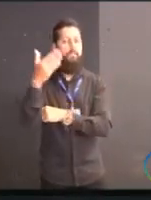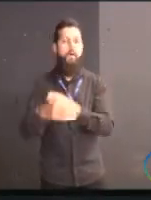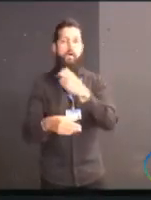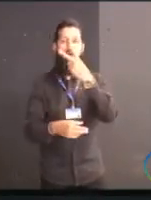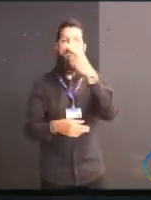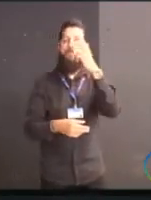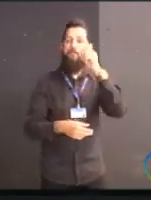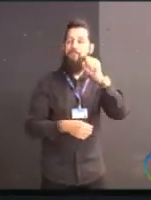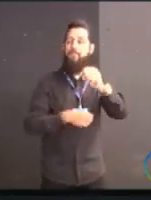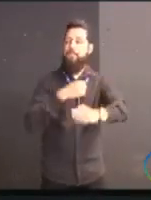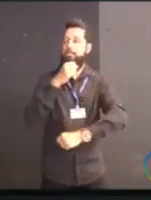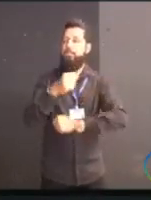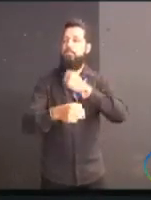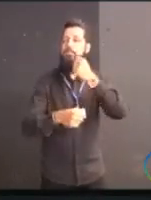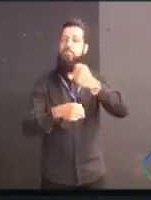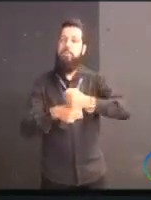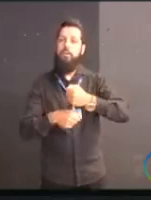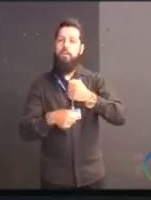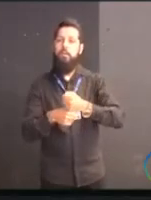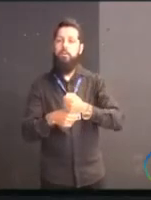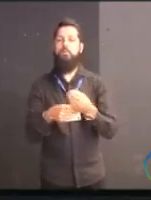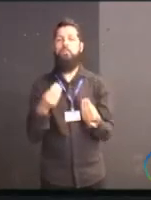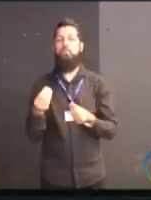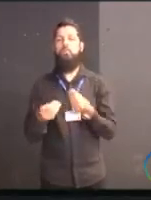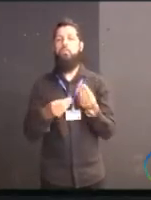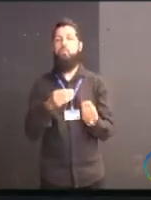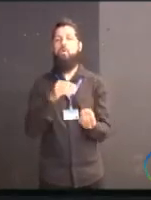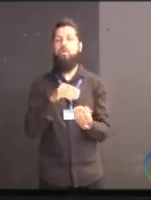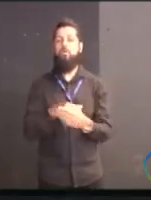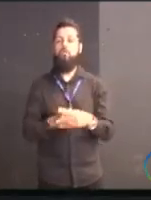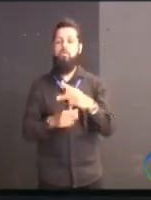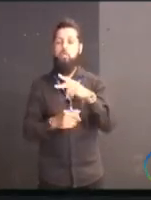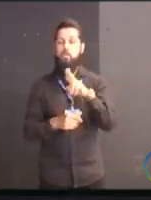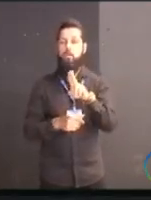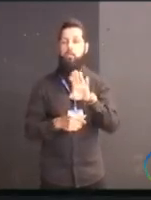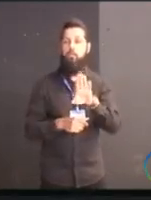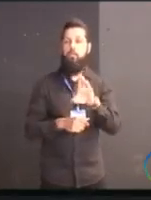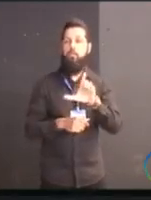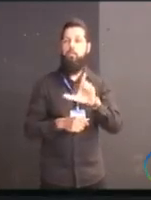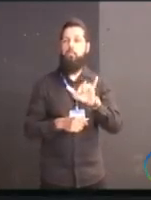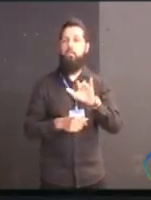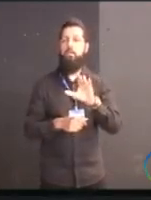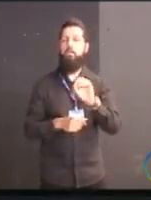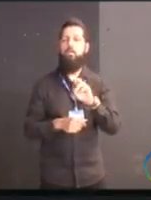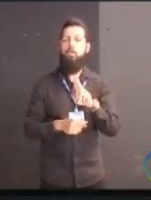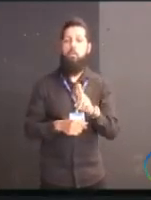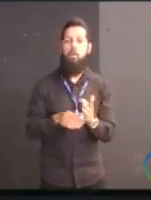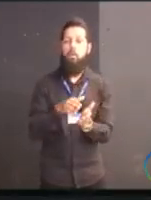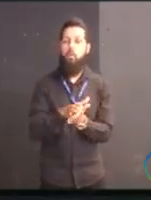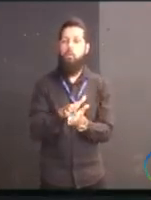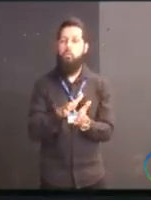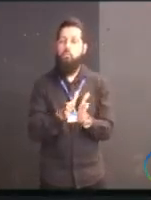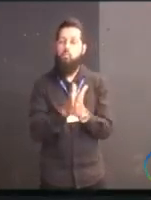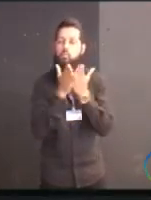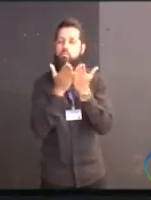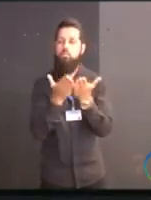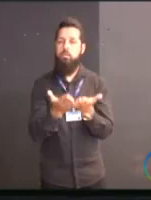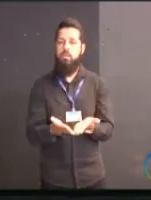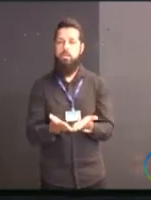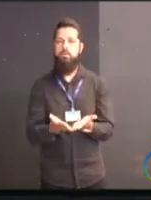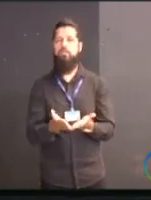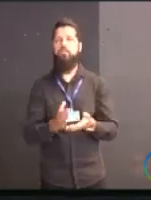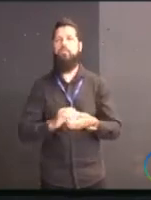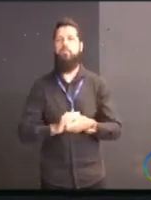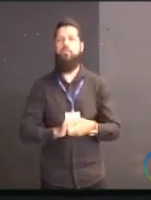com a publicação do livro Kardec Prossegue, de outro amigo de Chico Xavier, Adelino da Silveira, daqui de